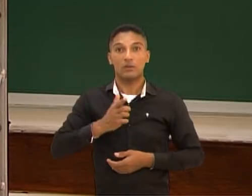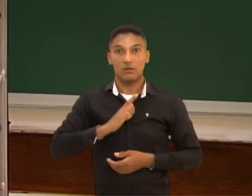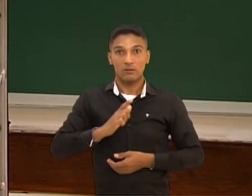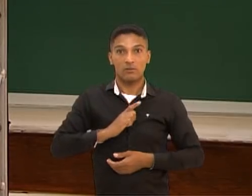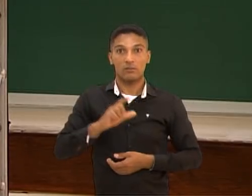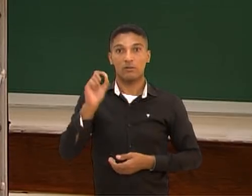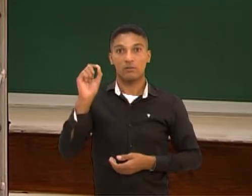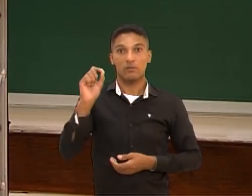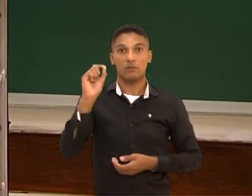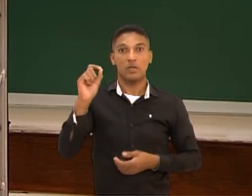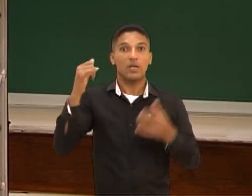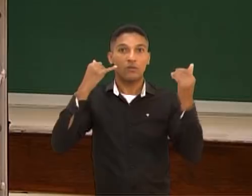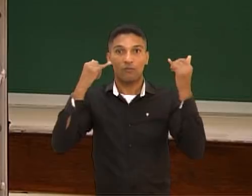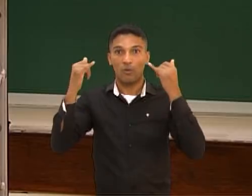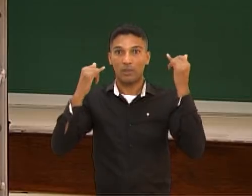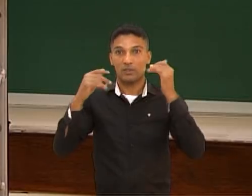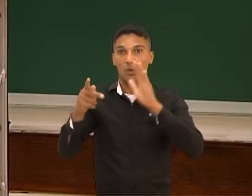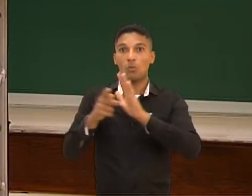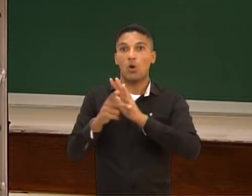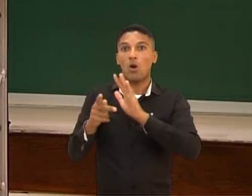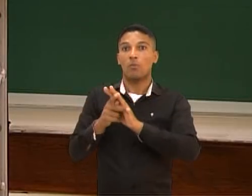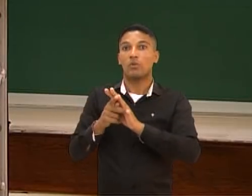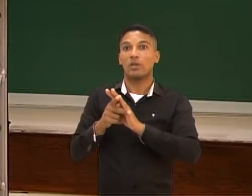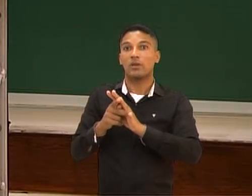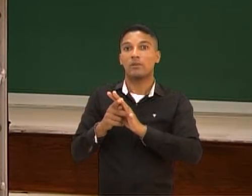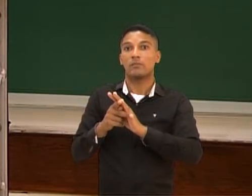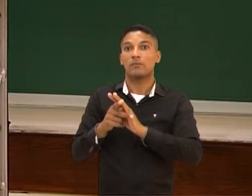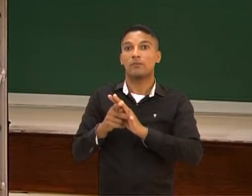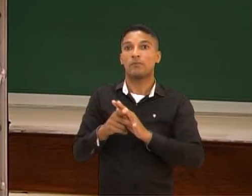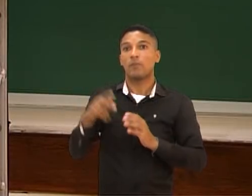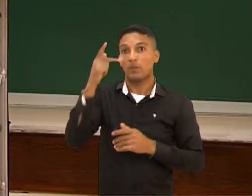informações de especialistas. Ele traz ali